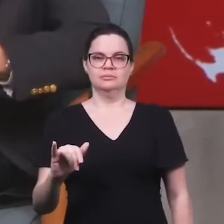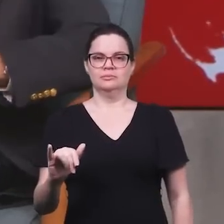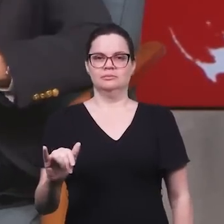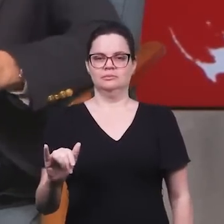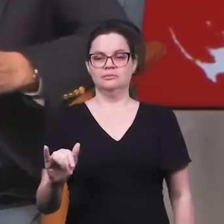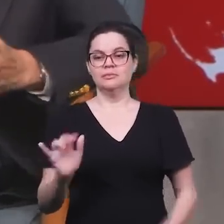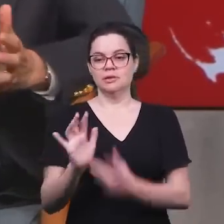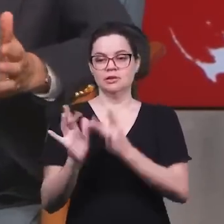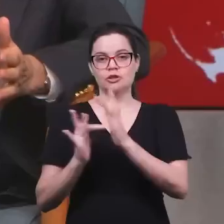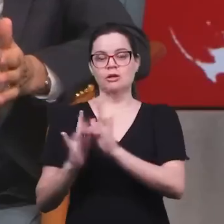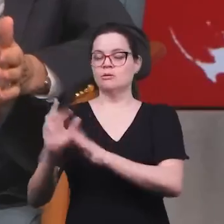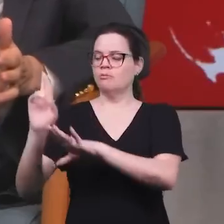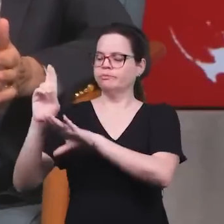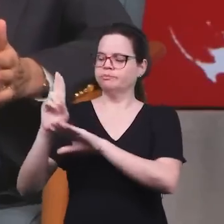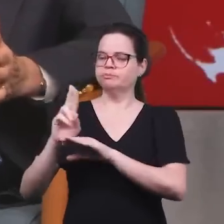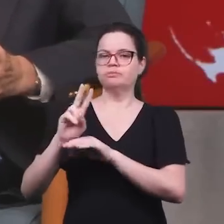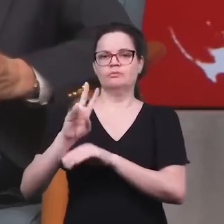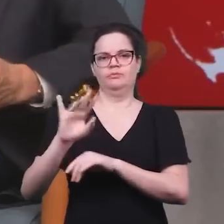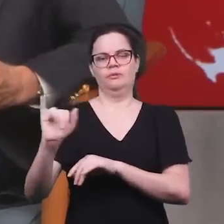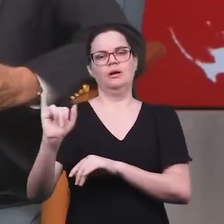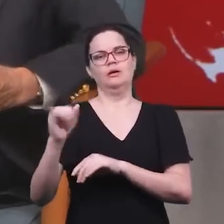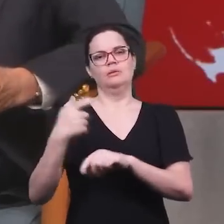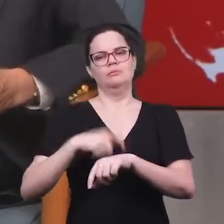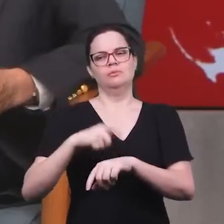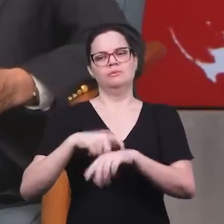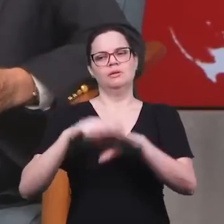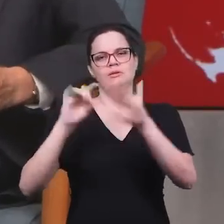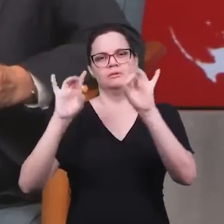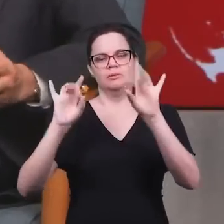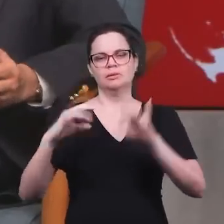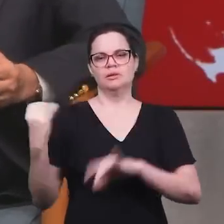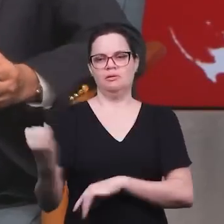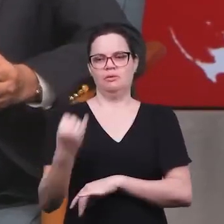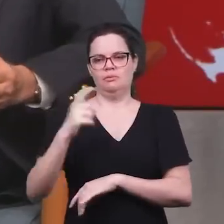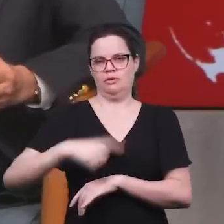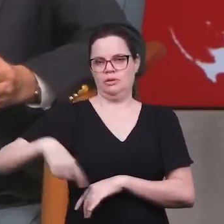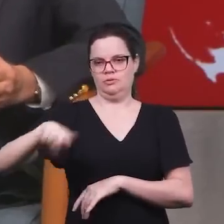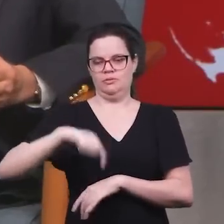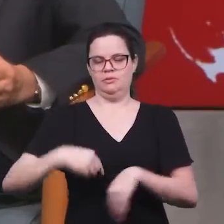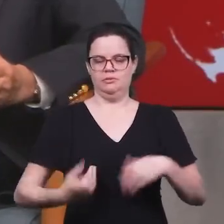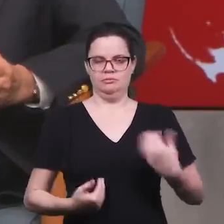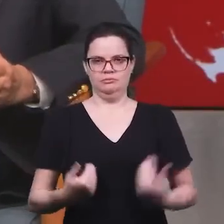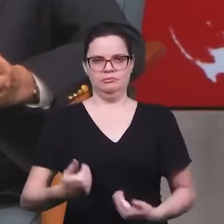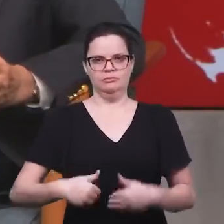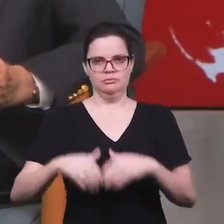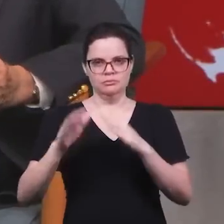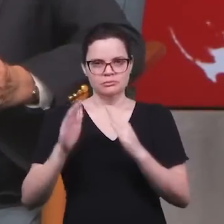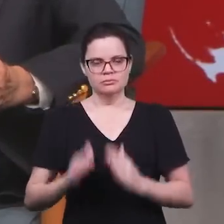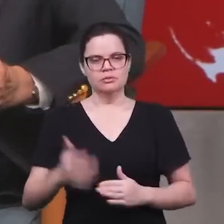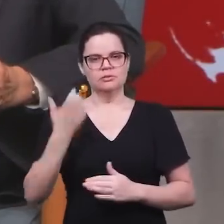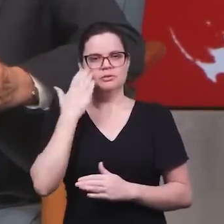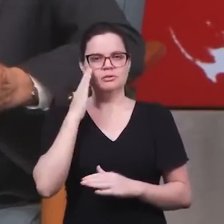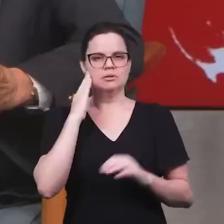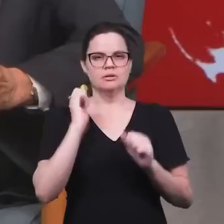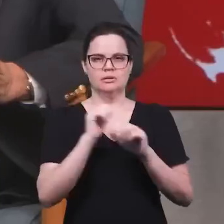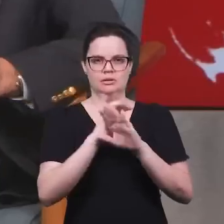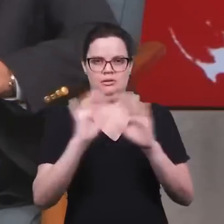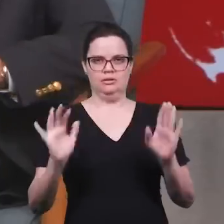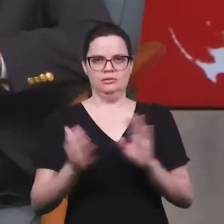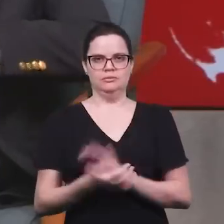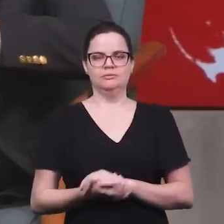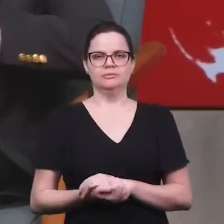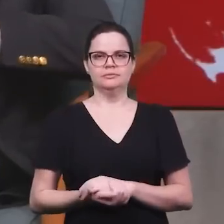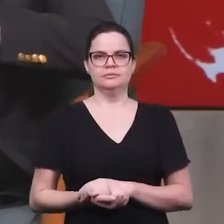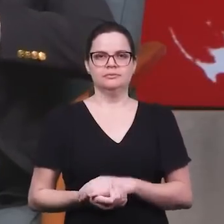vinda de Jesus, que é o momento importante para a igreja de entender isso de maneira maravilhosa.